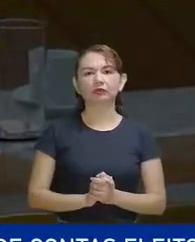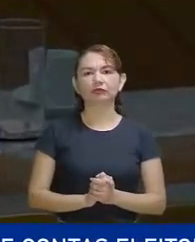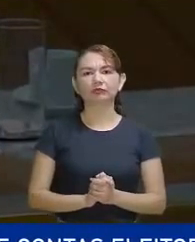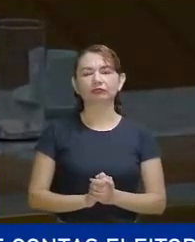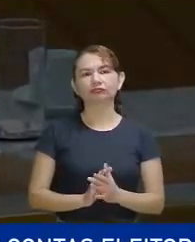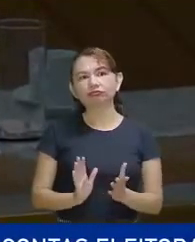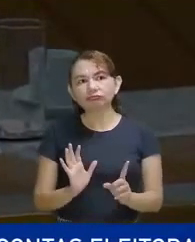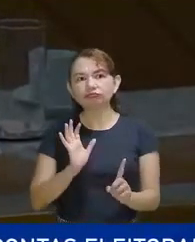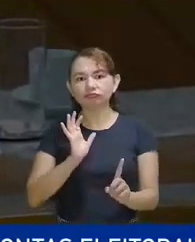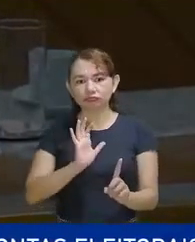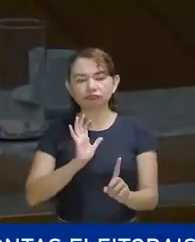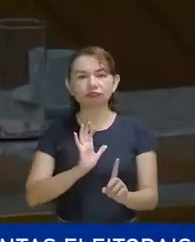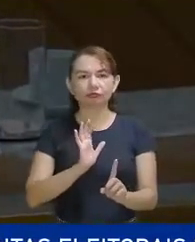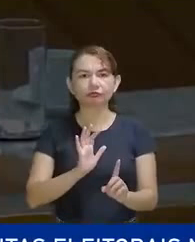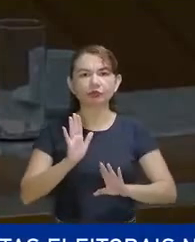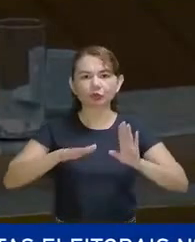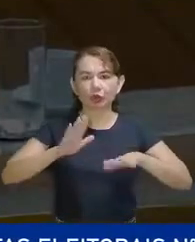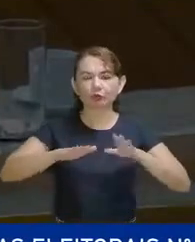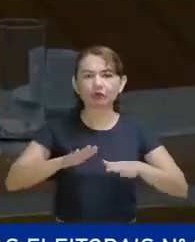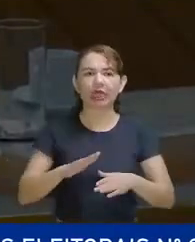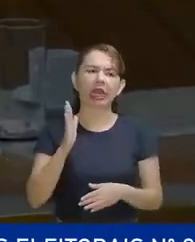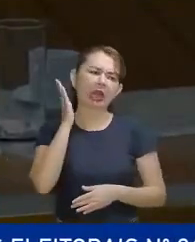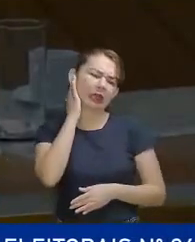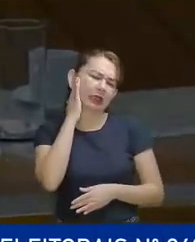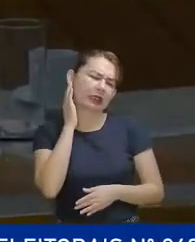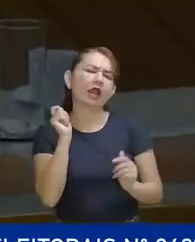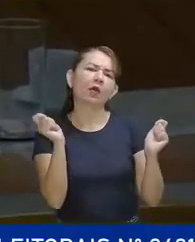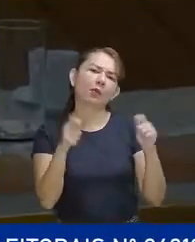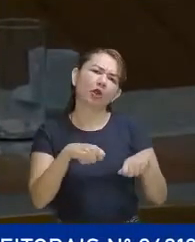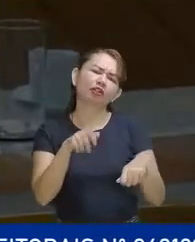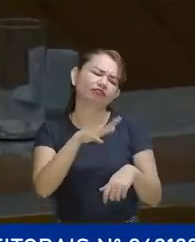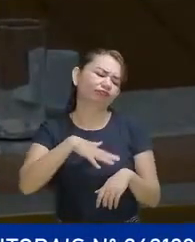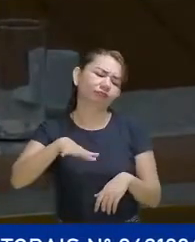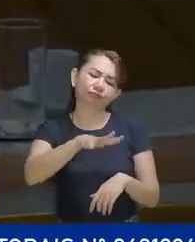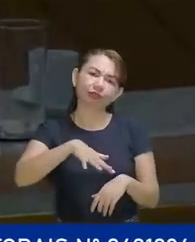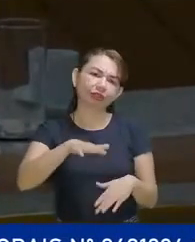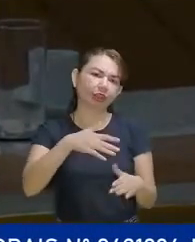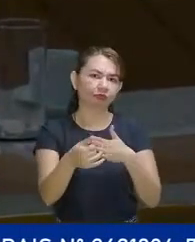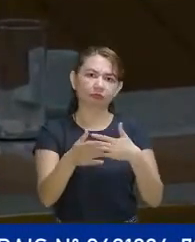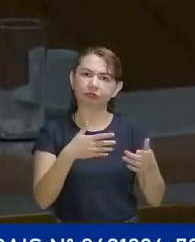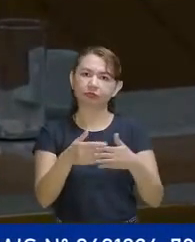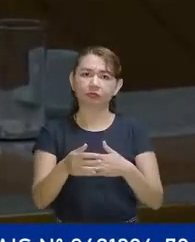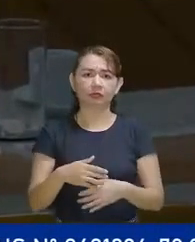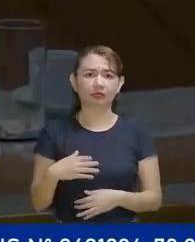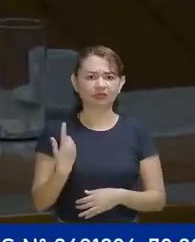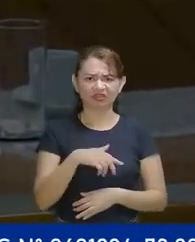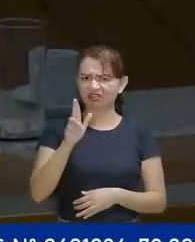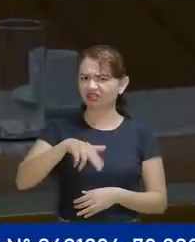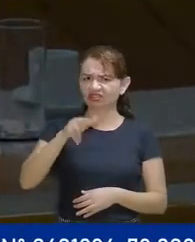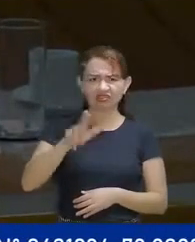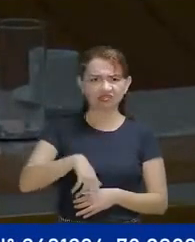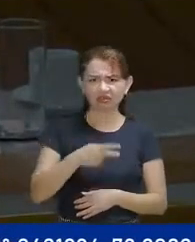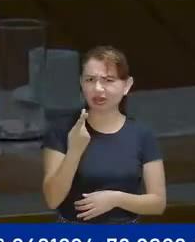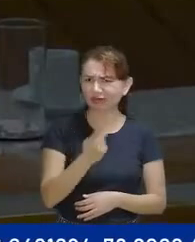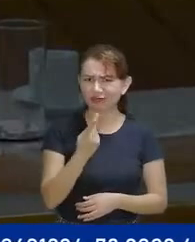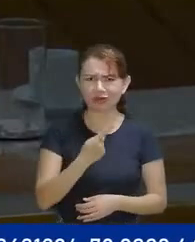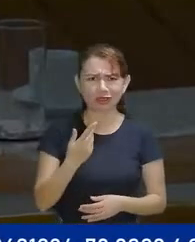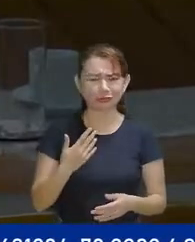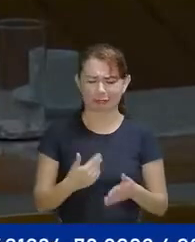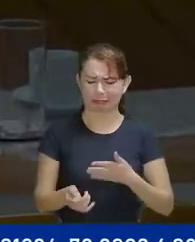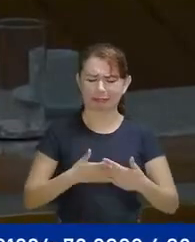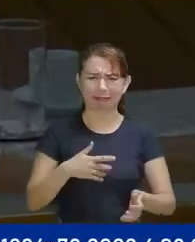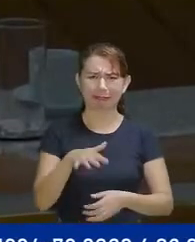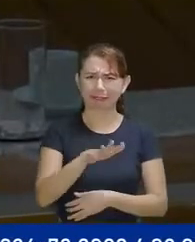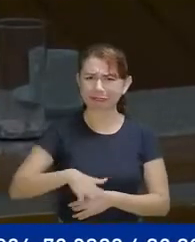o juízo a dizer, não, lá eles entendem que pode ser genérico, que tanto faz. Não é, a gente nunca disse isso. Então, no